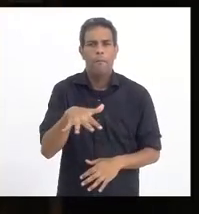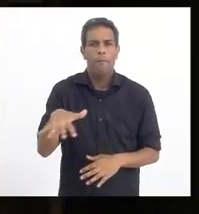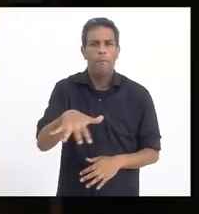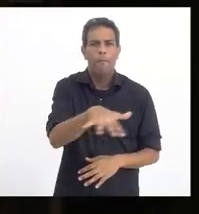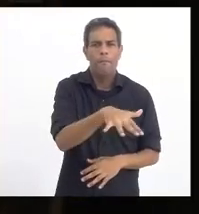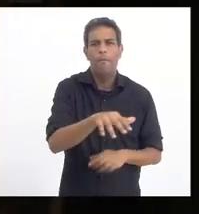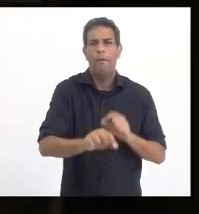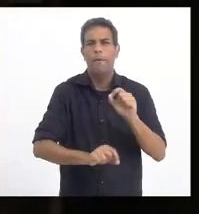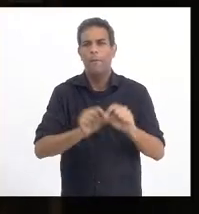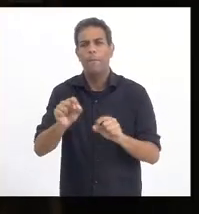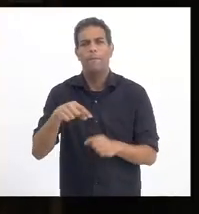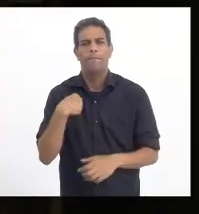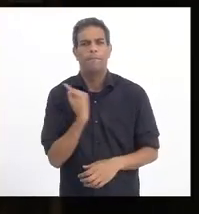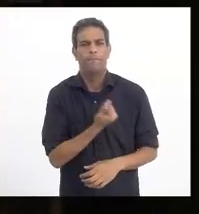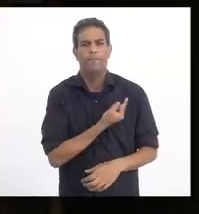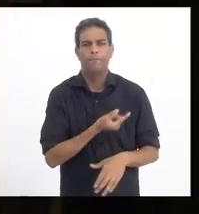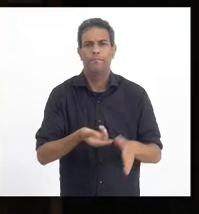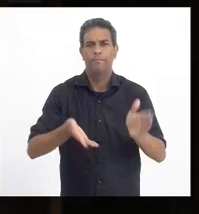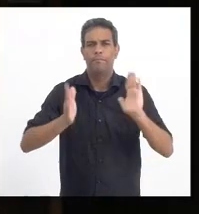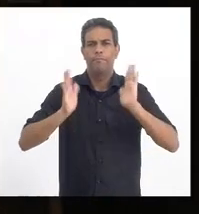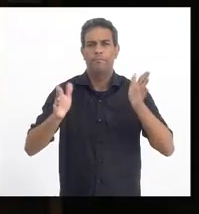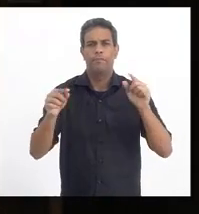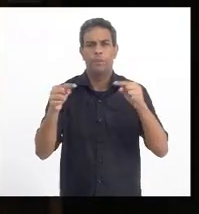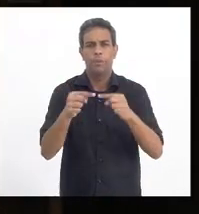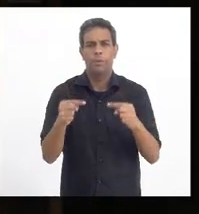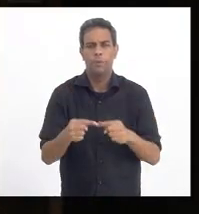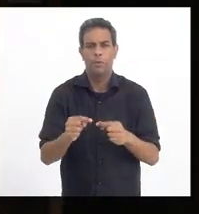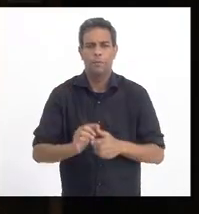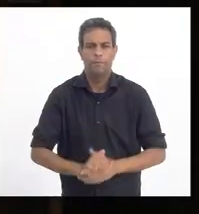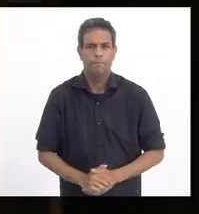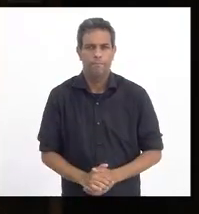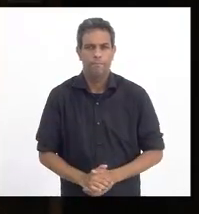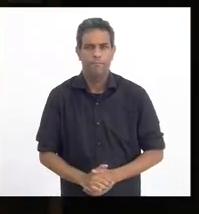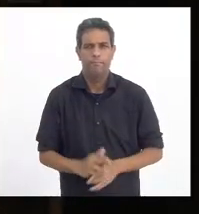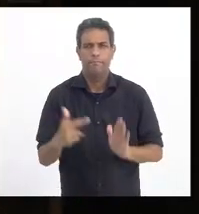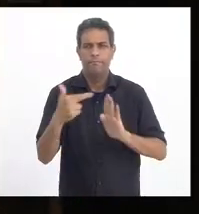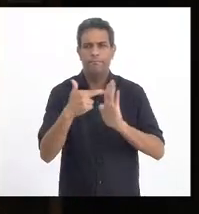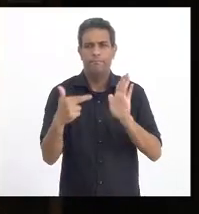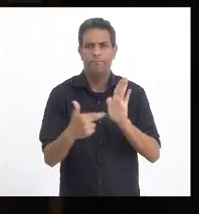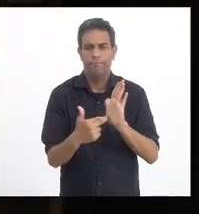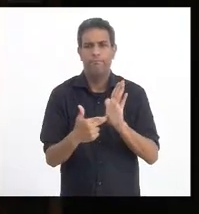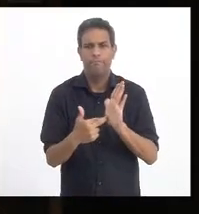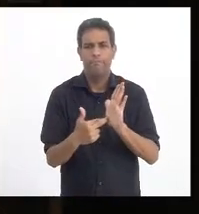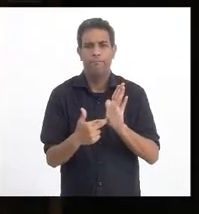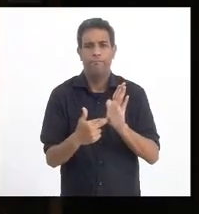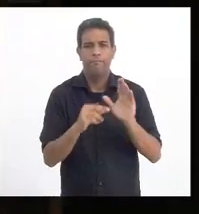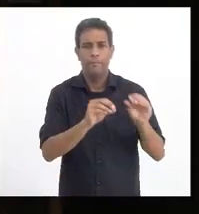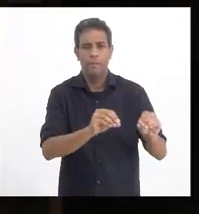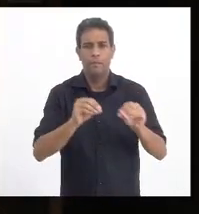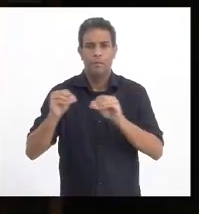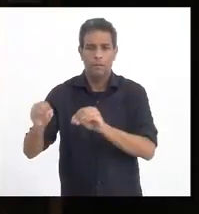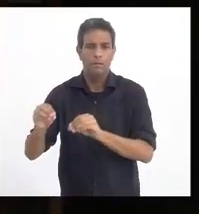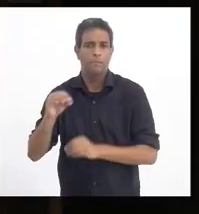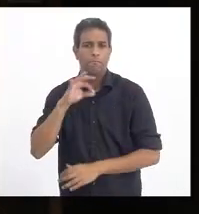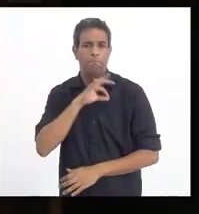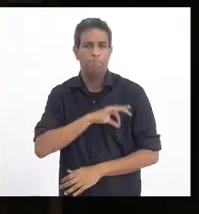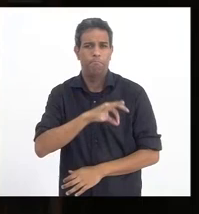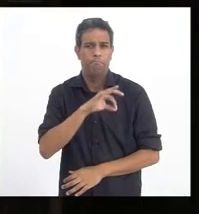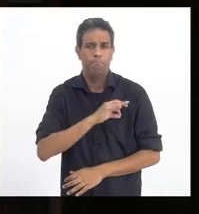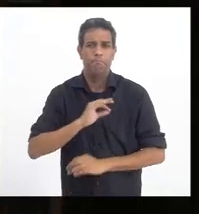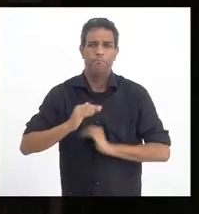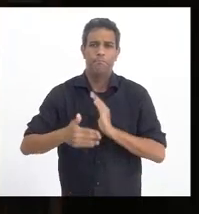transferência nós colocamos aqui ela basicamente são normas de transferência para reserva remunerada